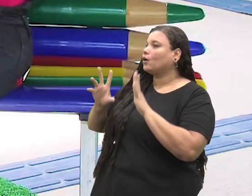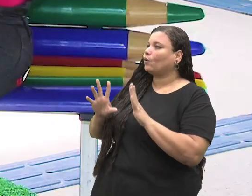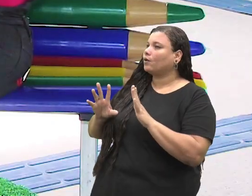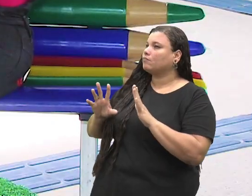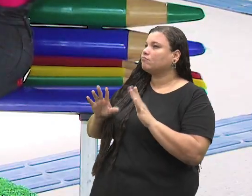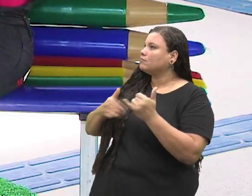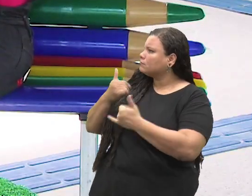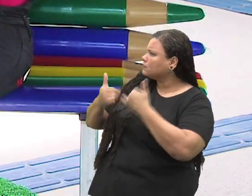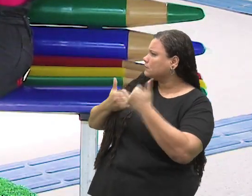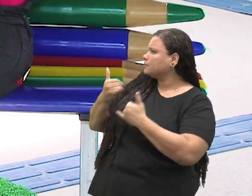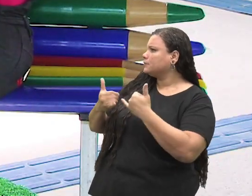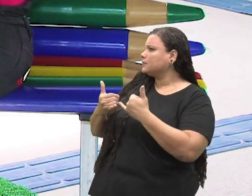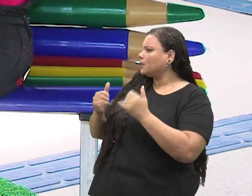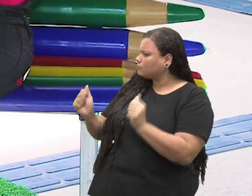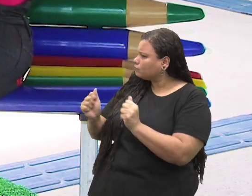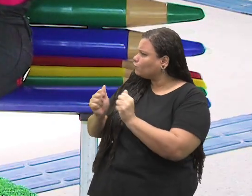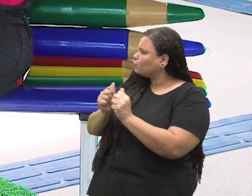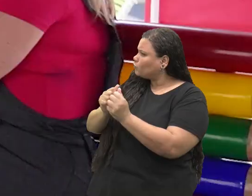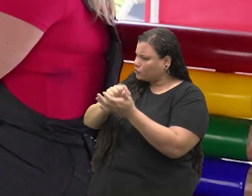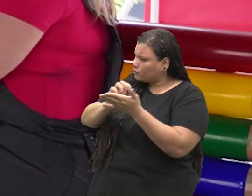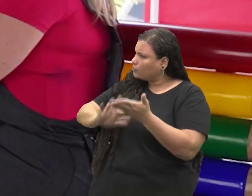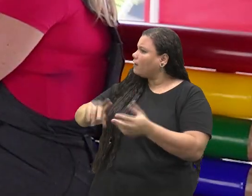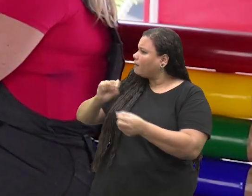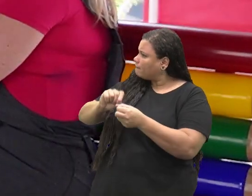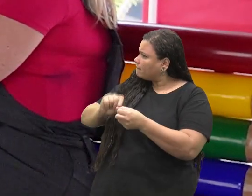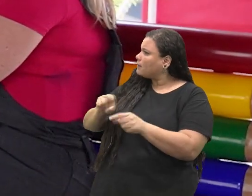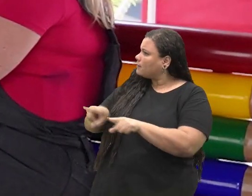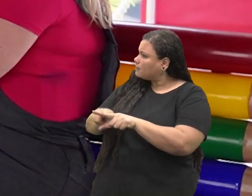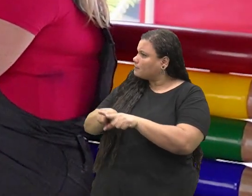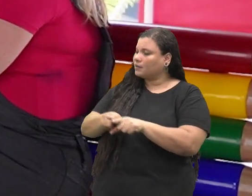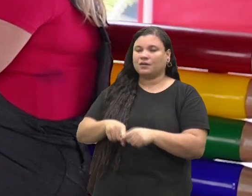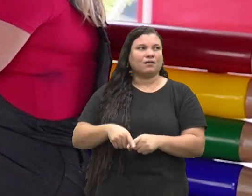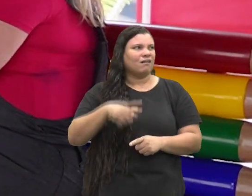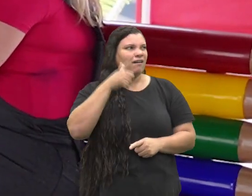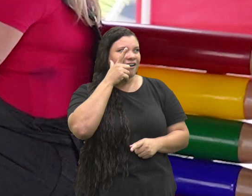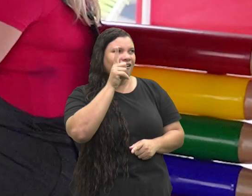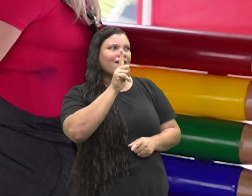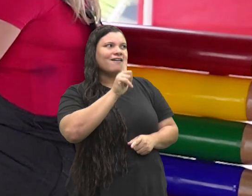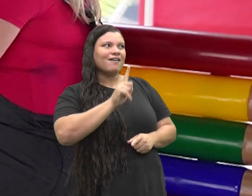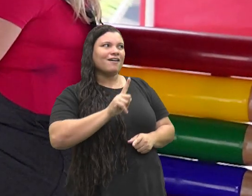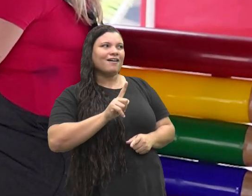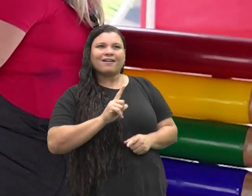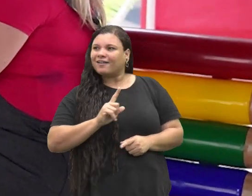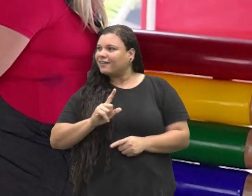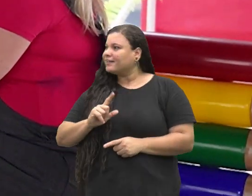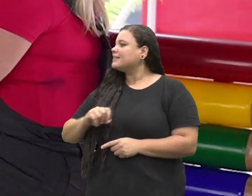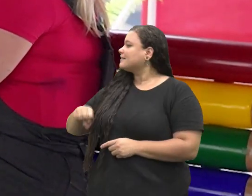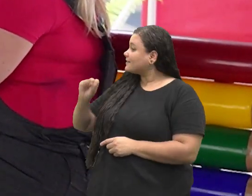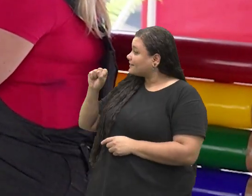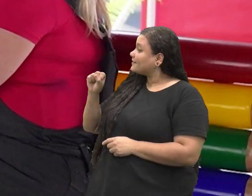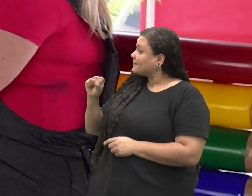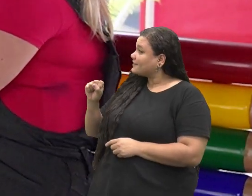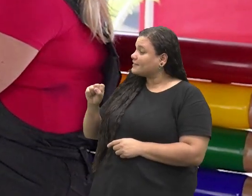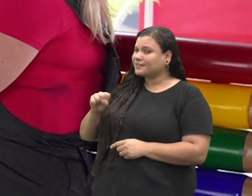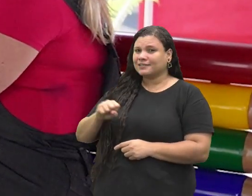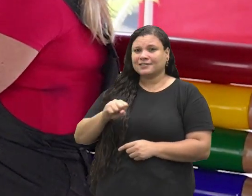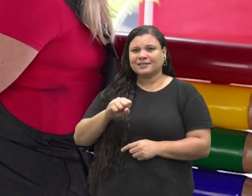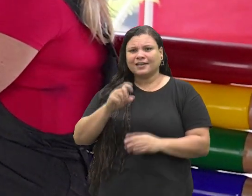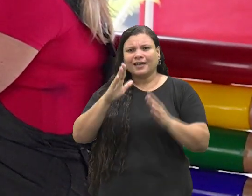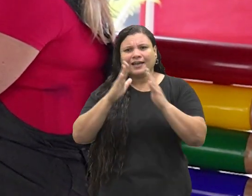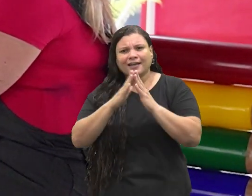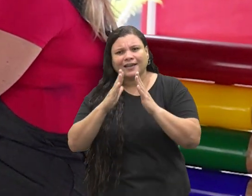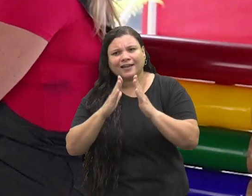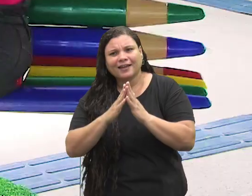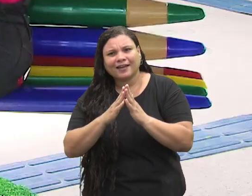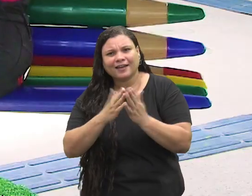juntas? Será que a gente consegue? E tem mais. Será que o pessoal de casa também está assim